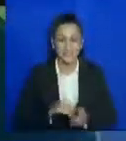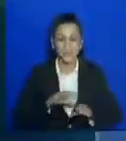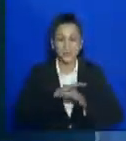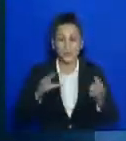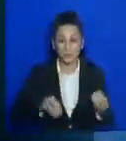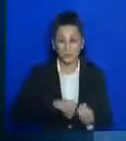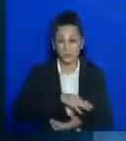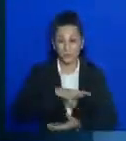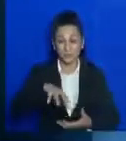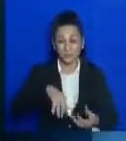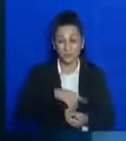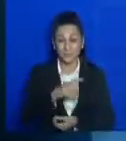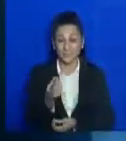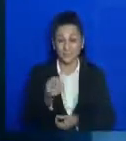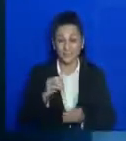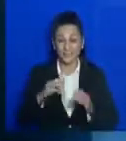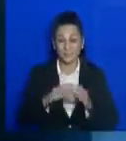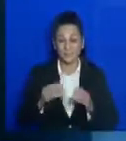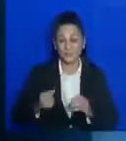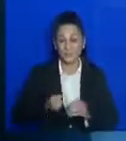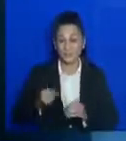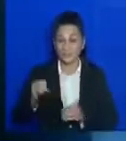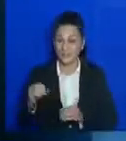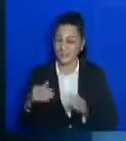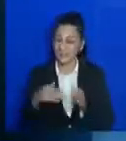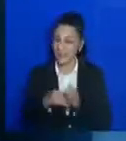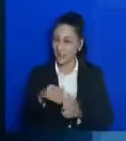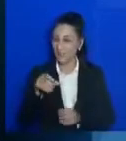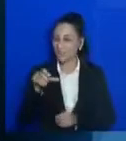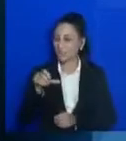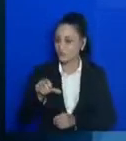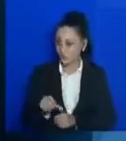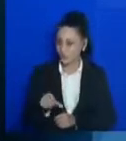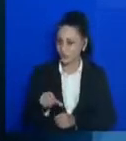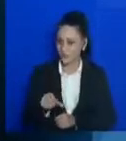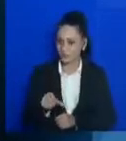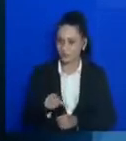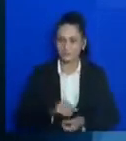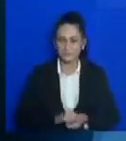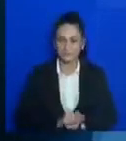Globo recarregado. Embaralhando 10 bolas numeradas de 0 a 9.